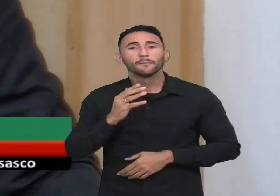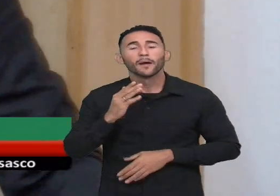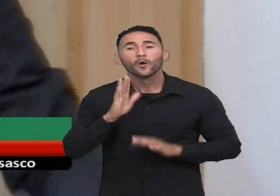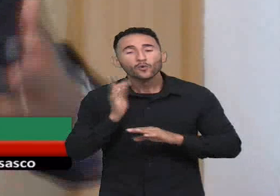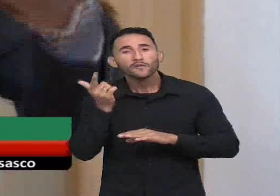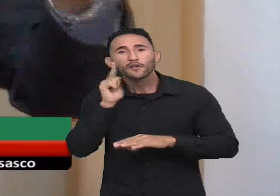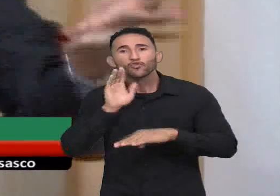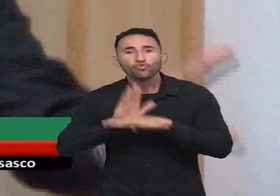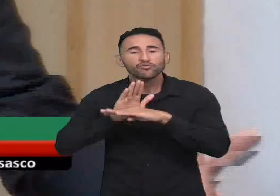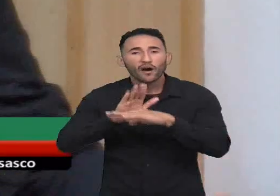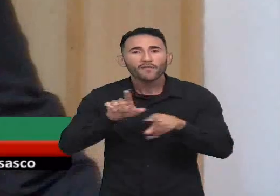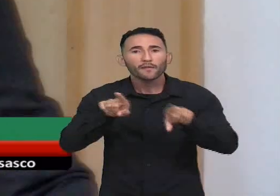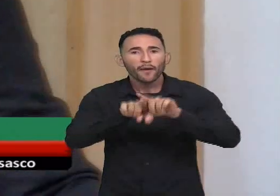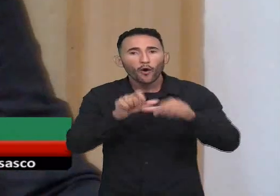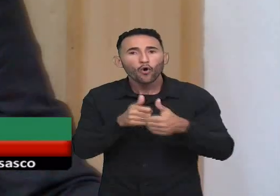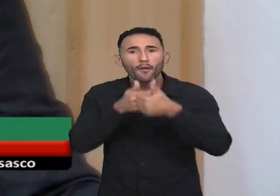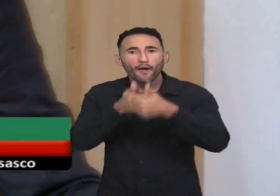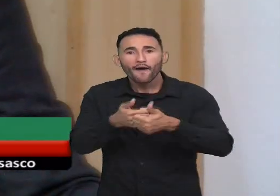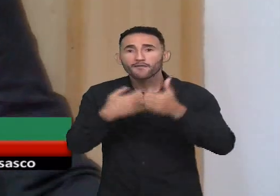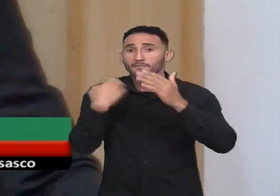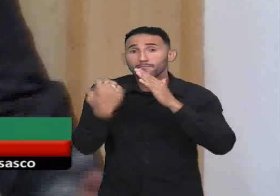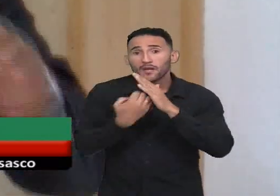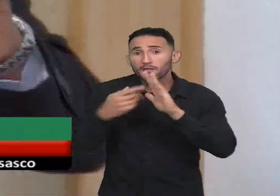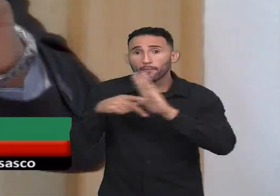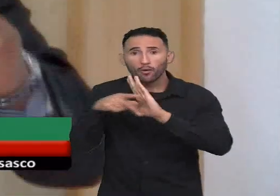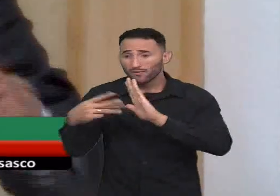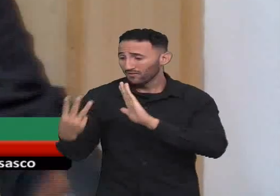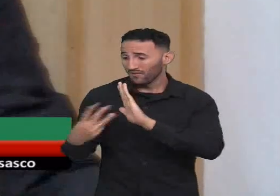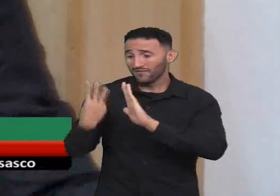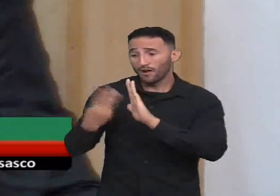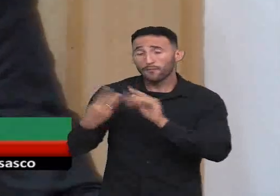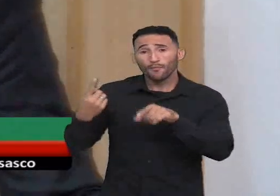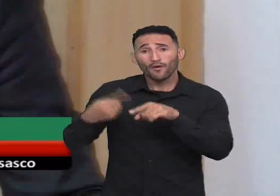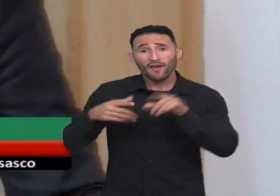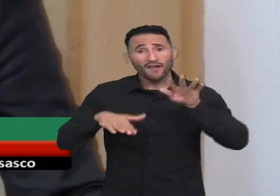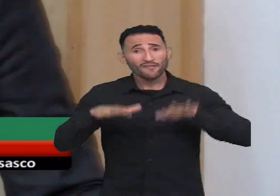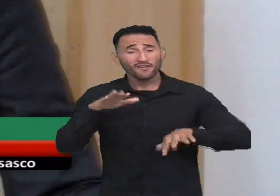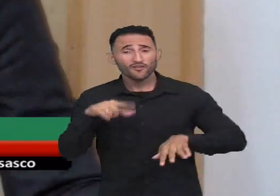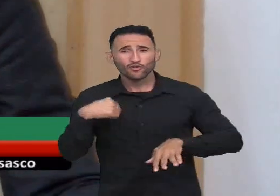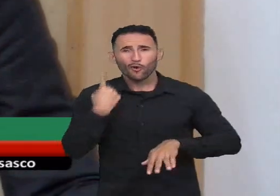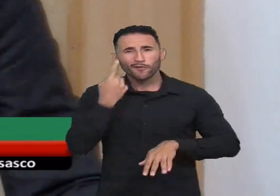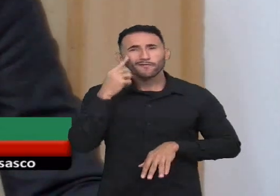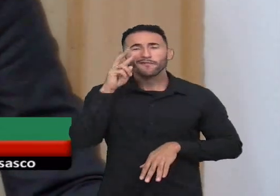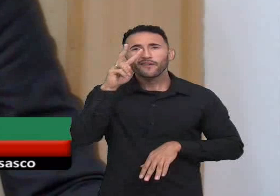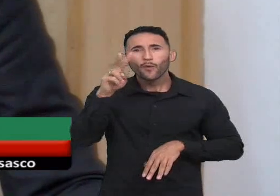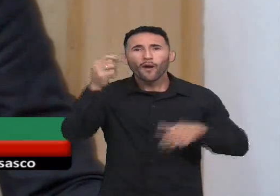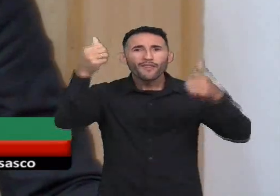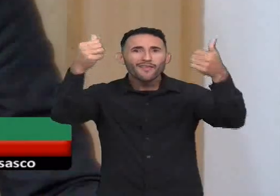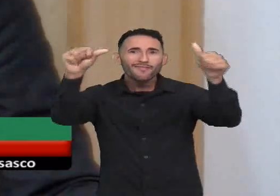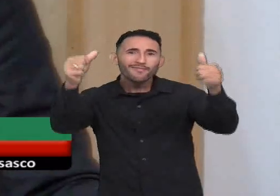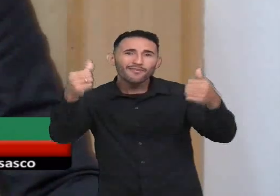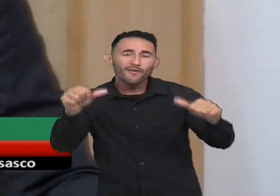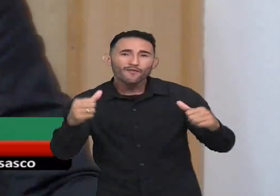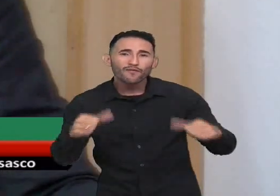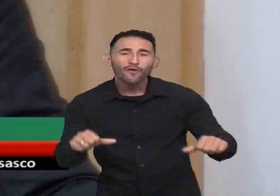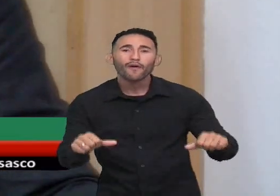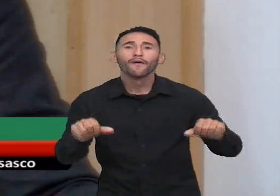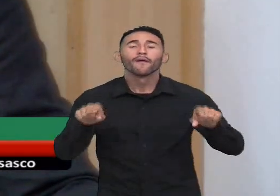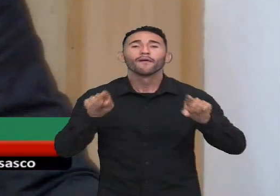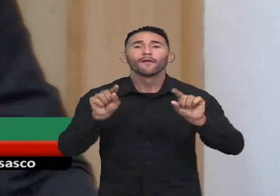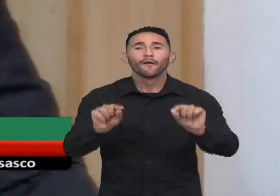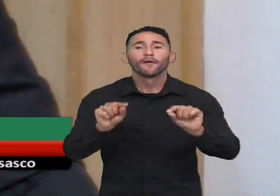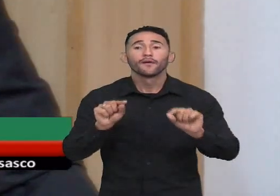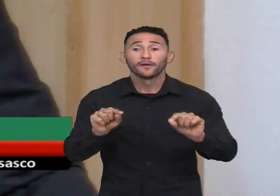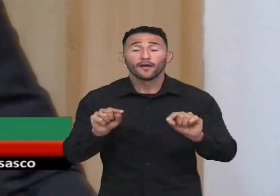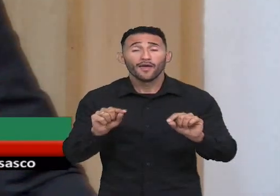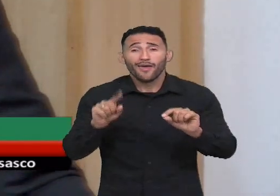ajudar, acompanhar as empresas terceirizadas, porque muitas das vezes a gente vê um adesivo colado num caminhão lá com o logo da Sabesp,